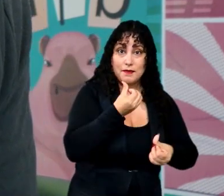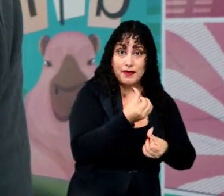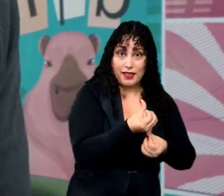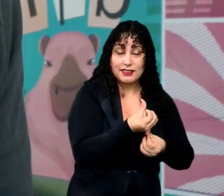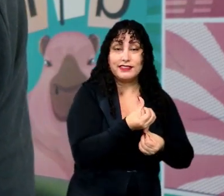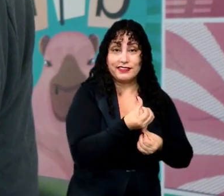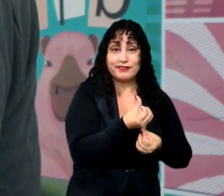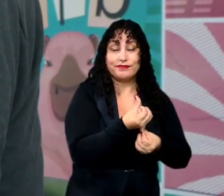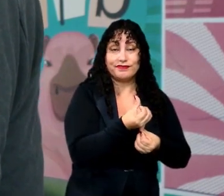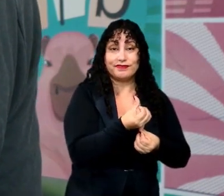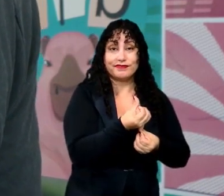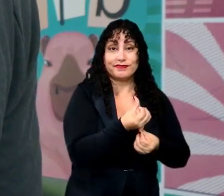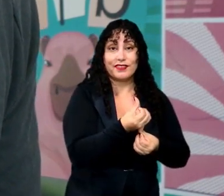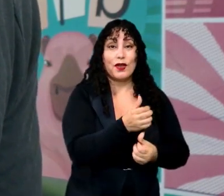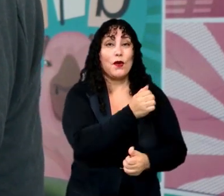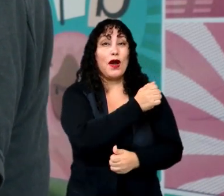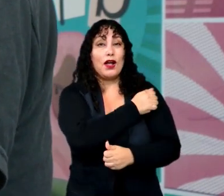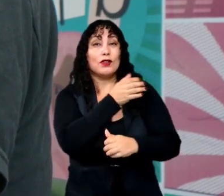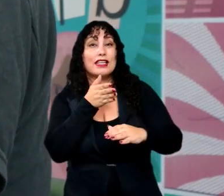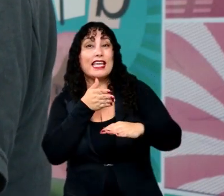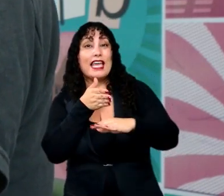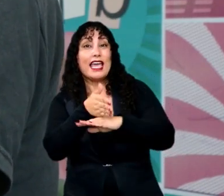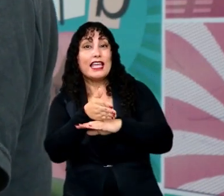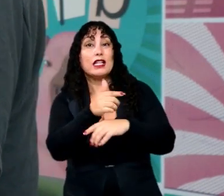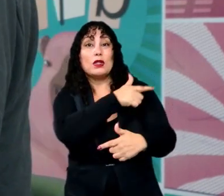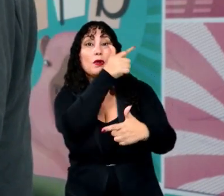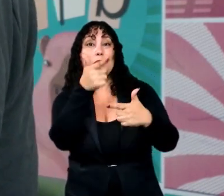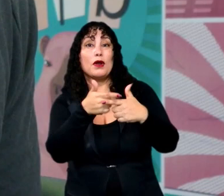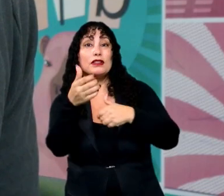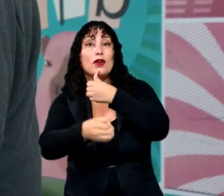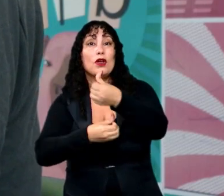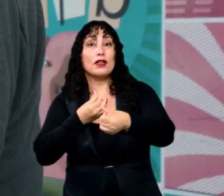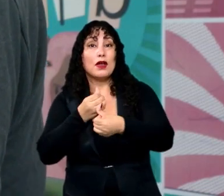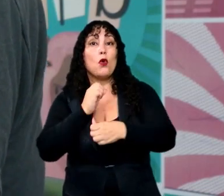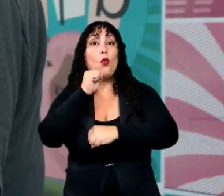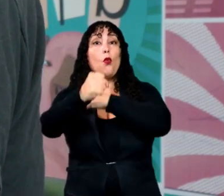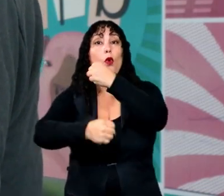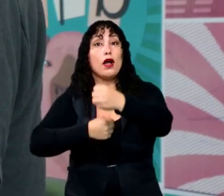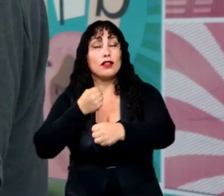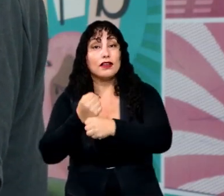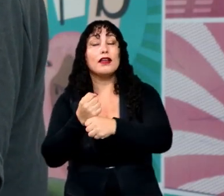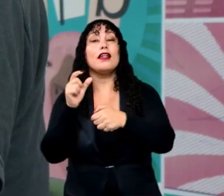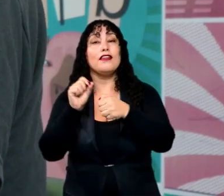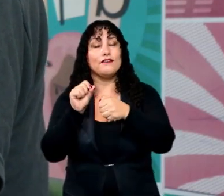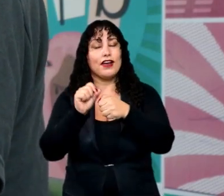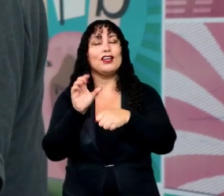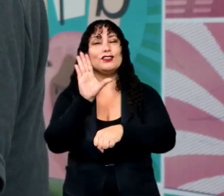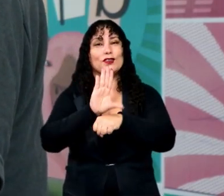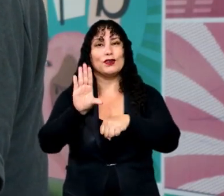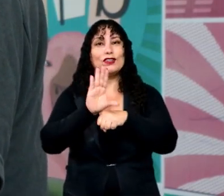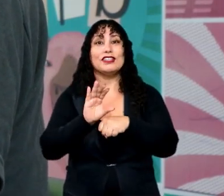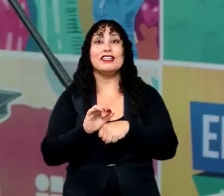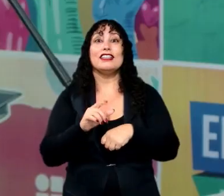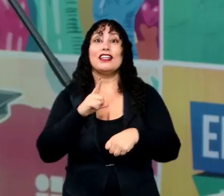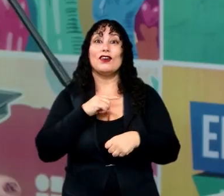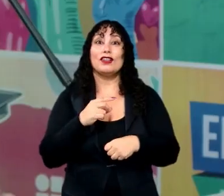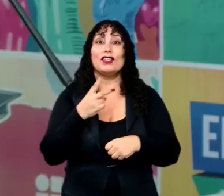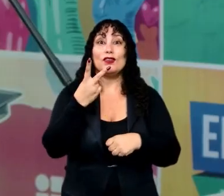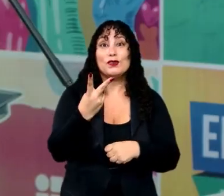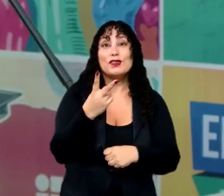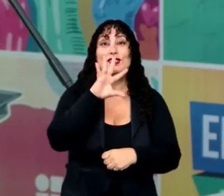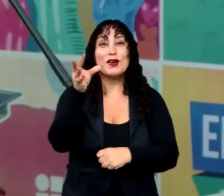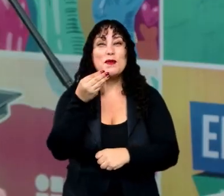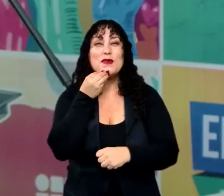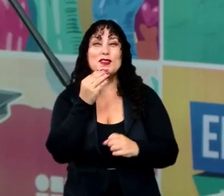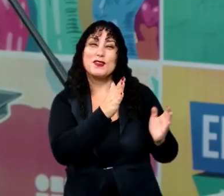eh o o aluno que entrar no semestre que vem no ano que vem ele é convidado a realizar esse curso então ele tem duas oportunidades